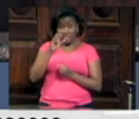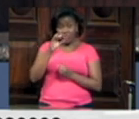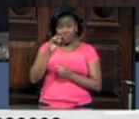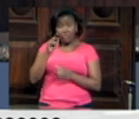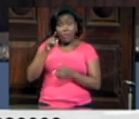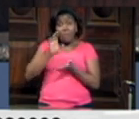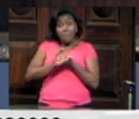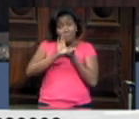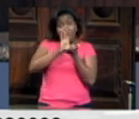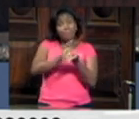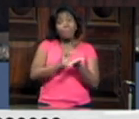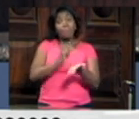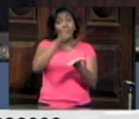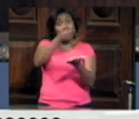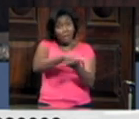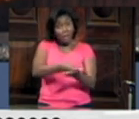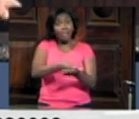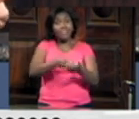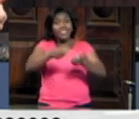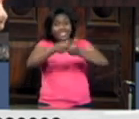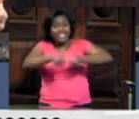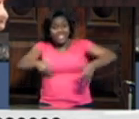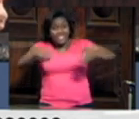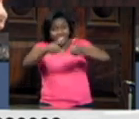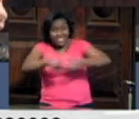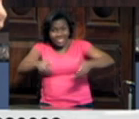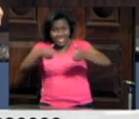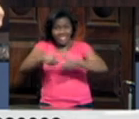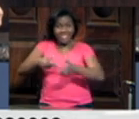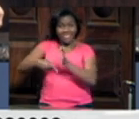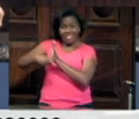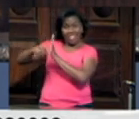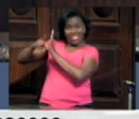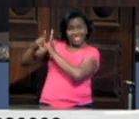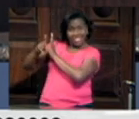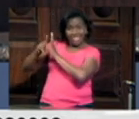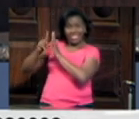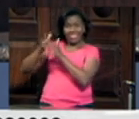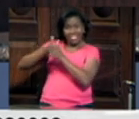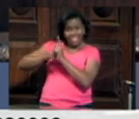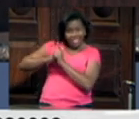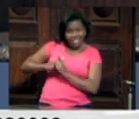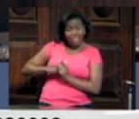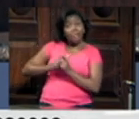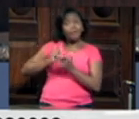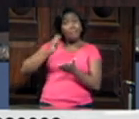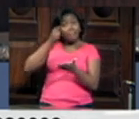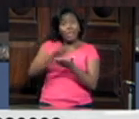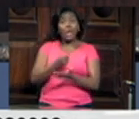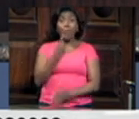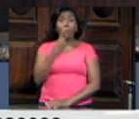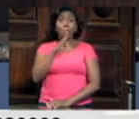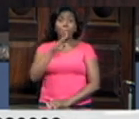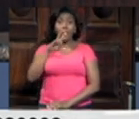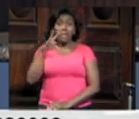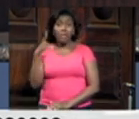pague as despesas de exercício anterior na ordem de